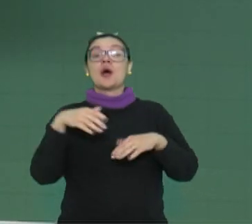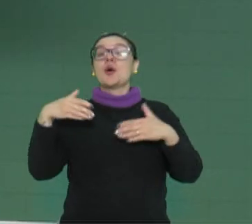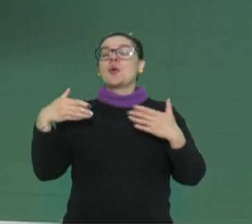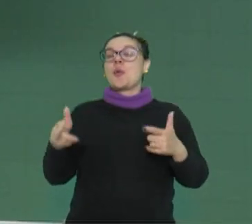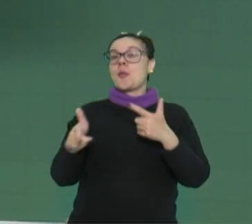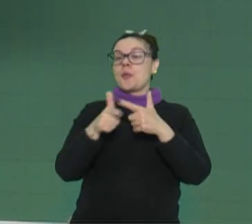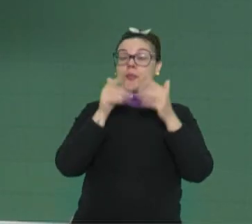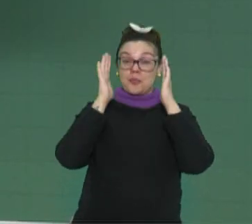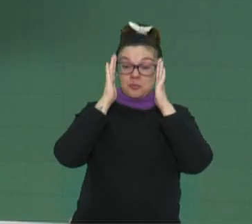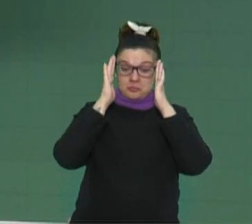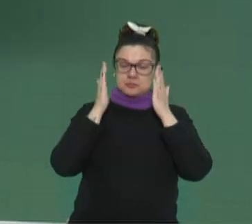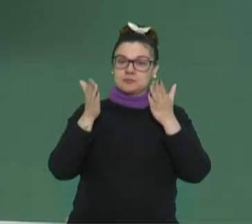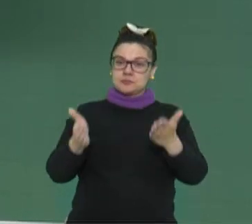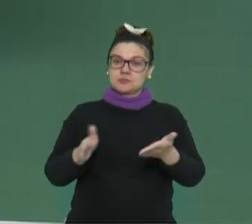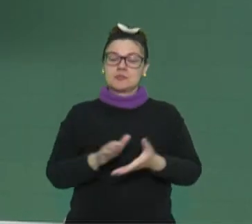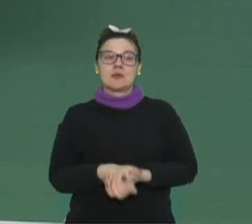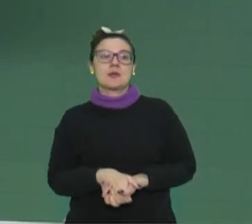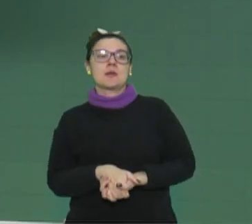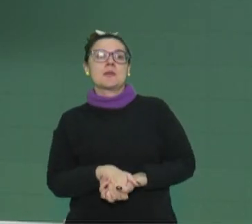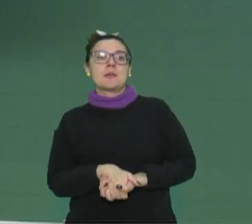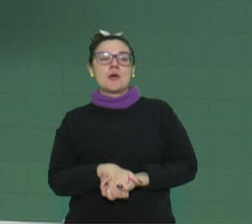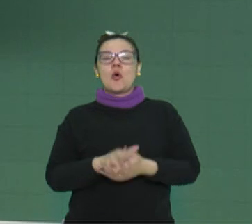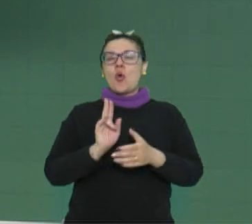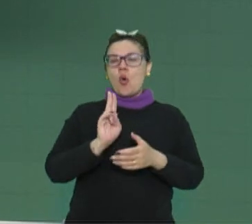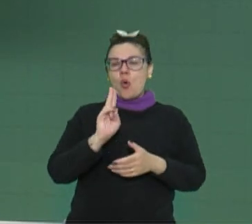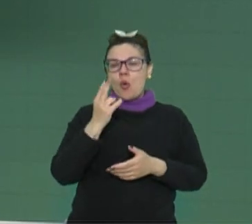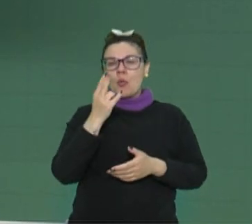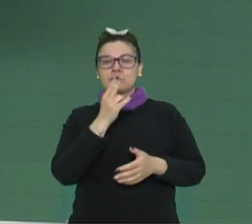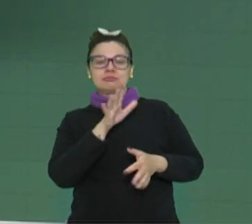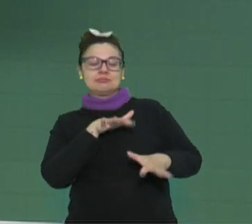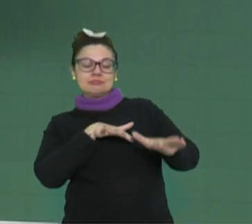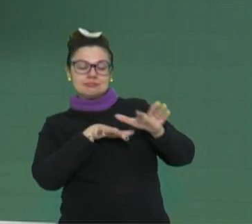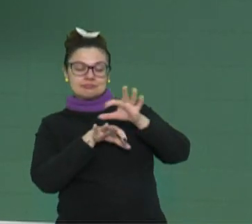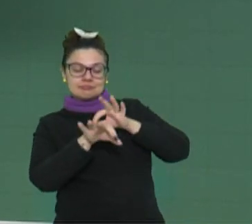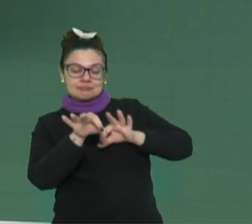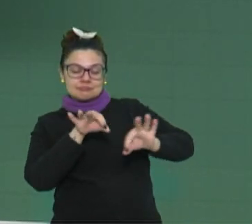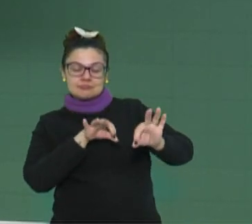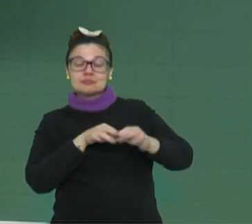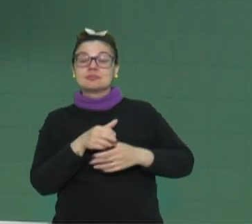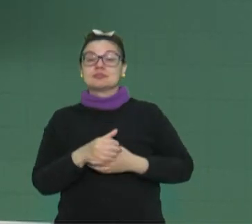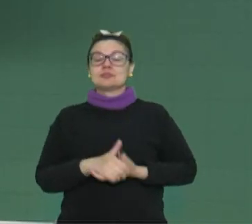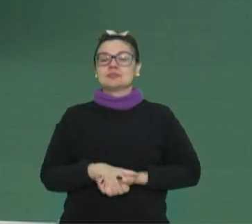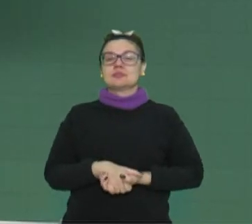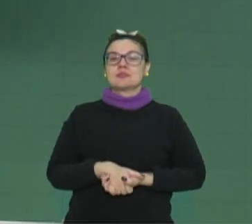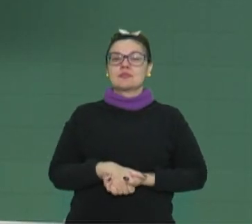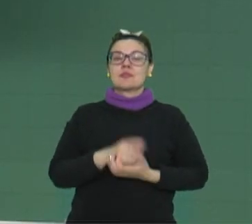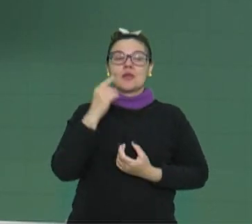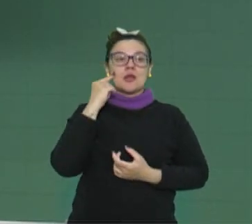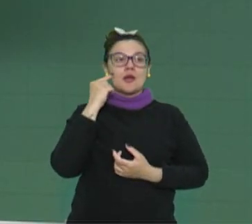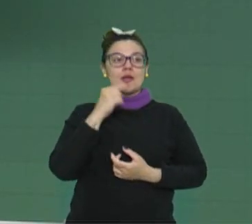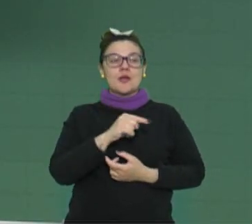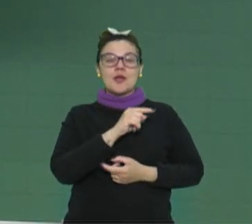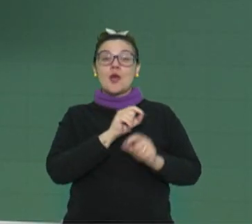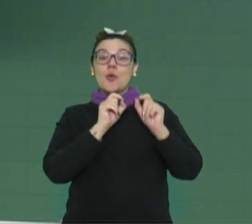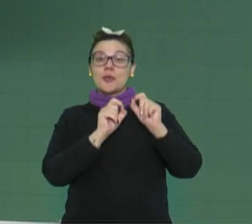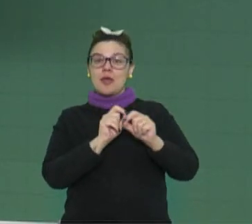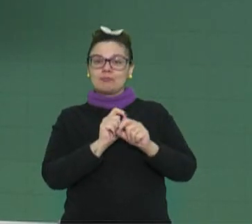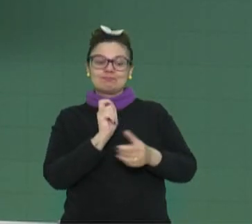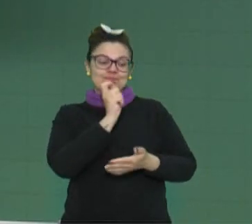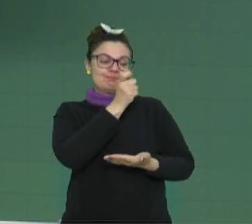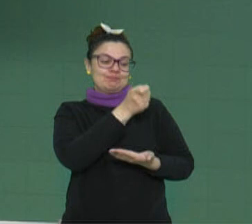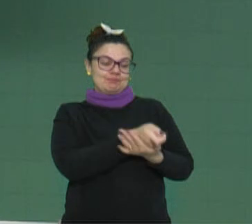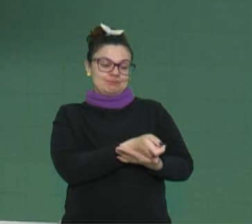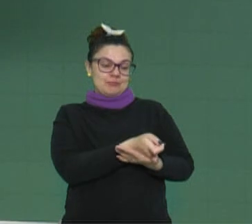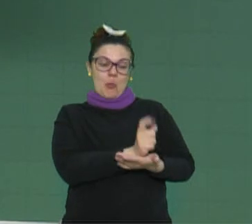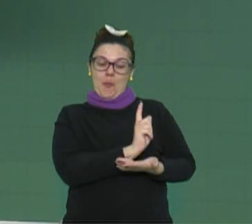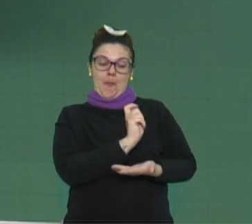está ali na cabeça dessas pessoas ou que circunda essa questão? A questão do calote é uma questão de